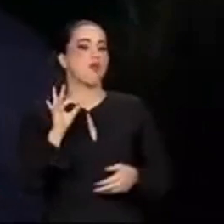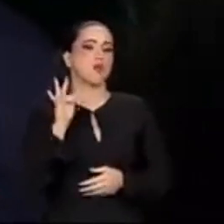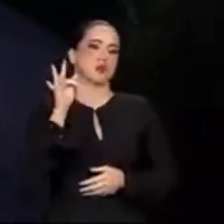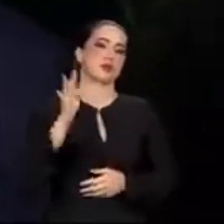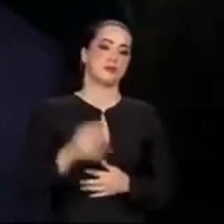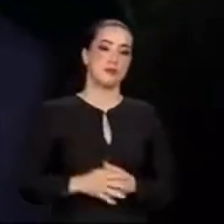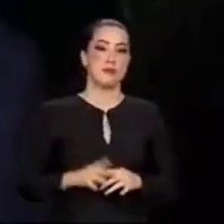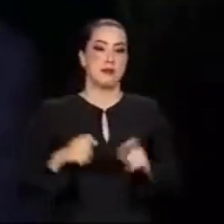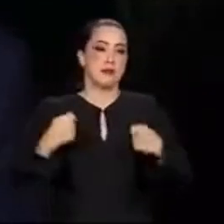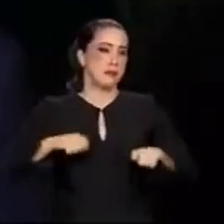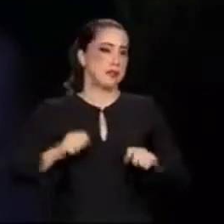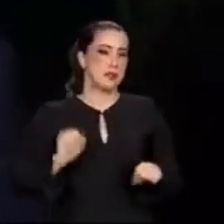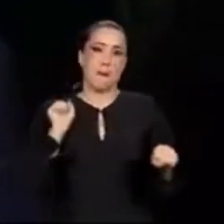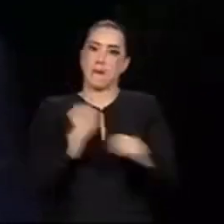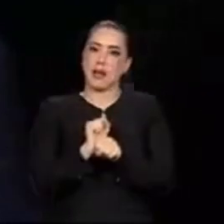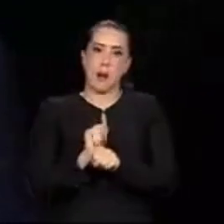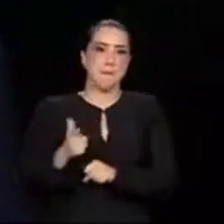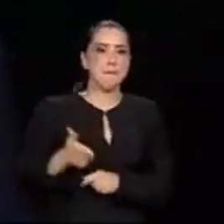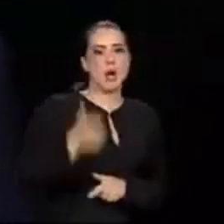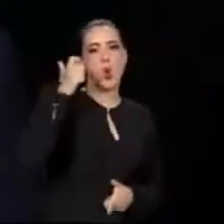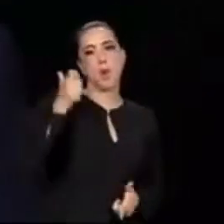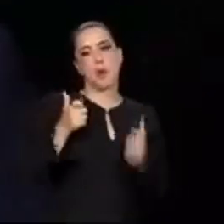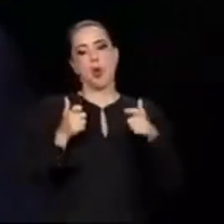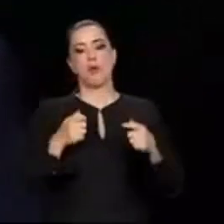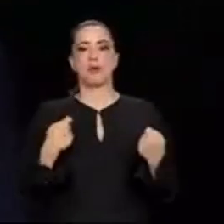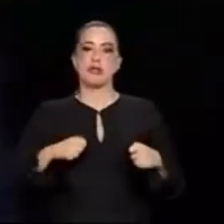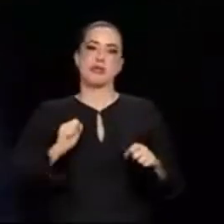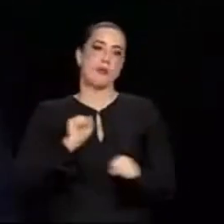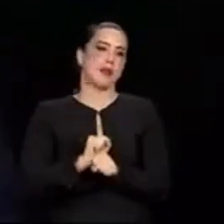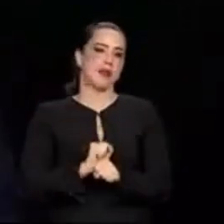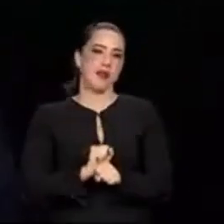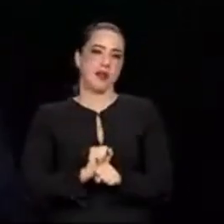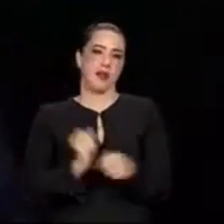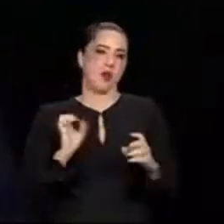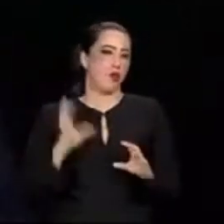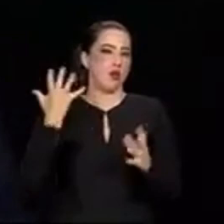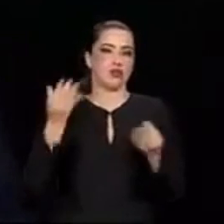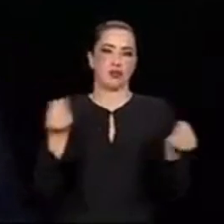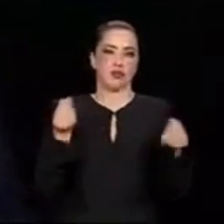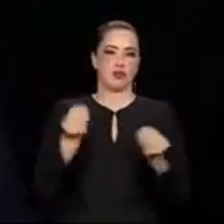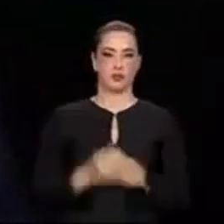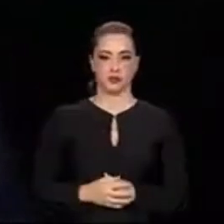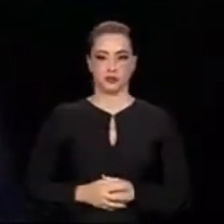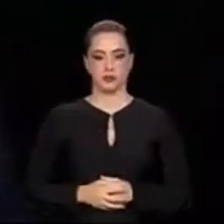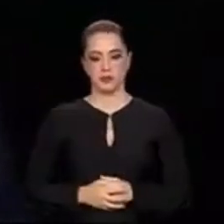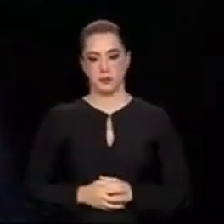mas é preciso parar de atirar não não tem solução